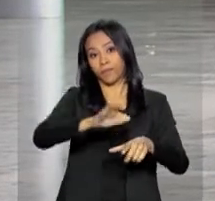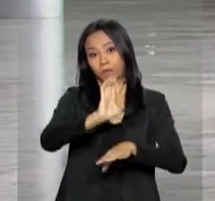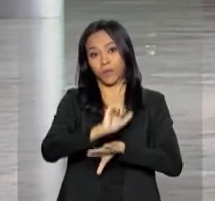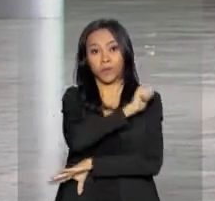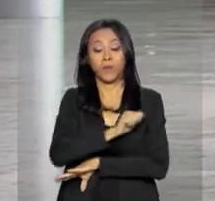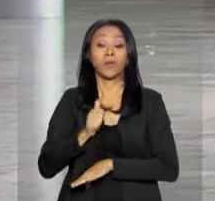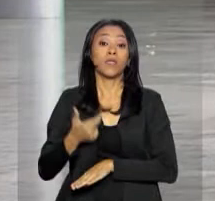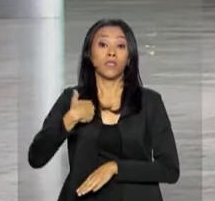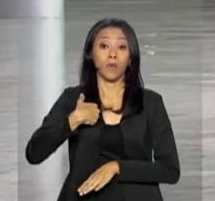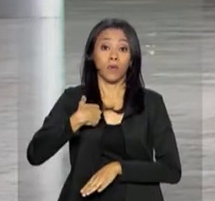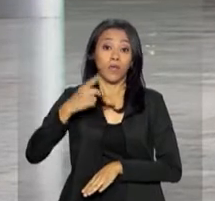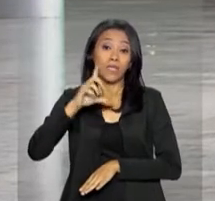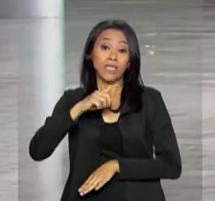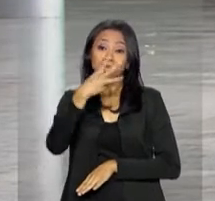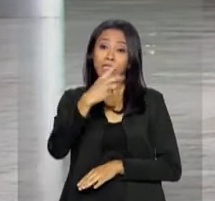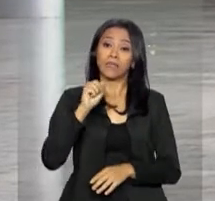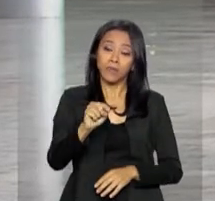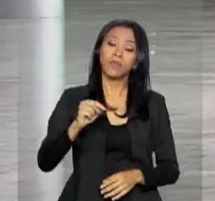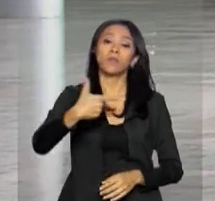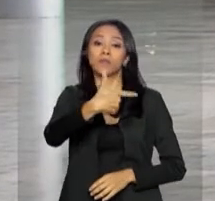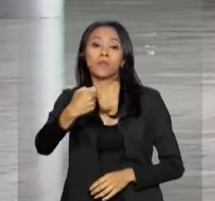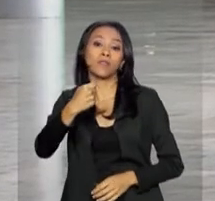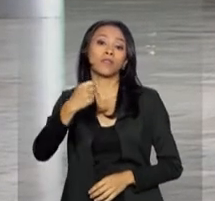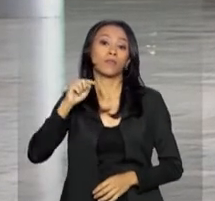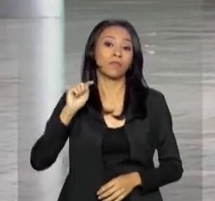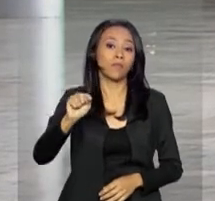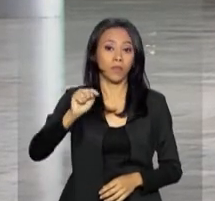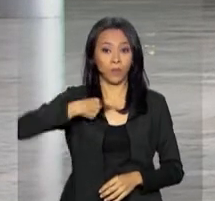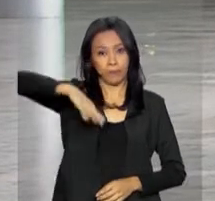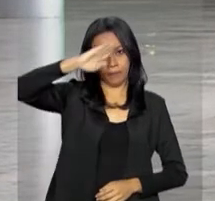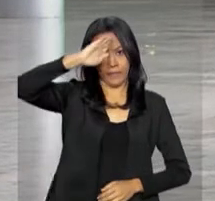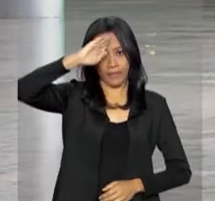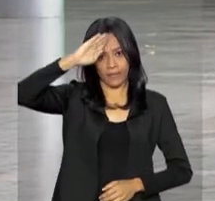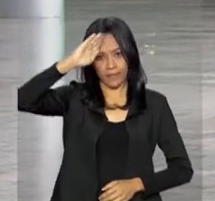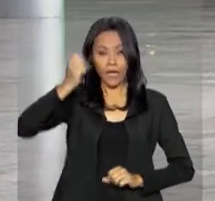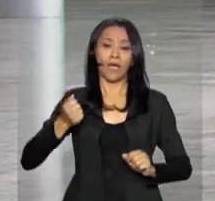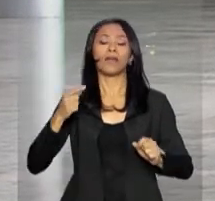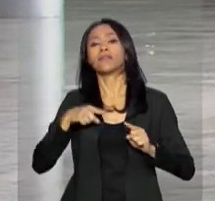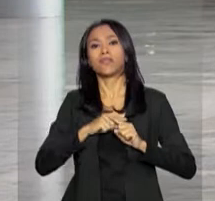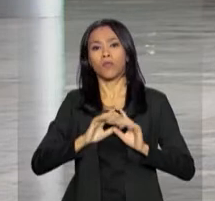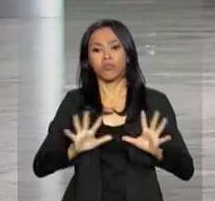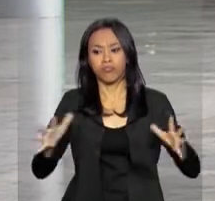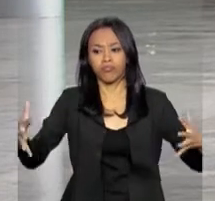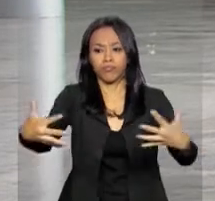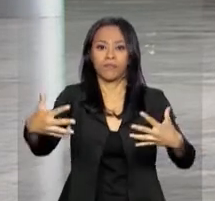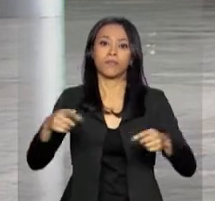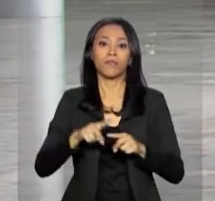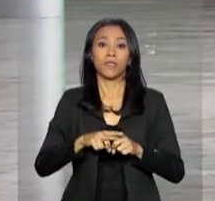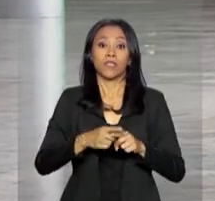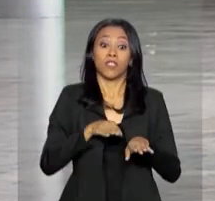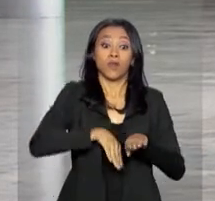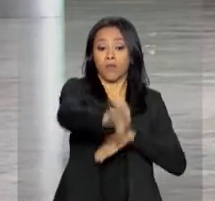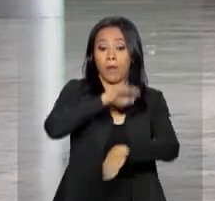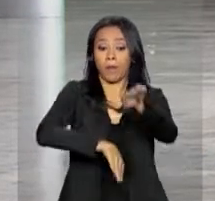o Comando Militar do Leste, cerca de 3.200 militares fazem cercos, desobstrução de vias e ações para